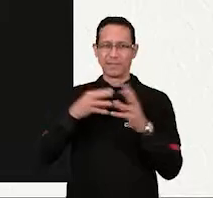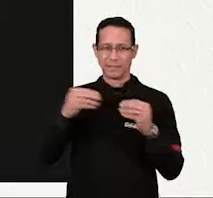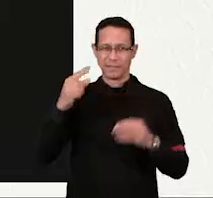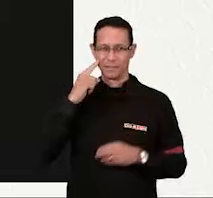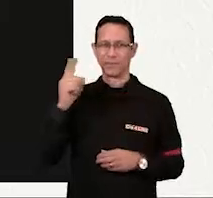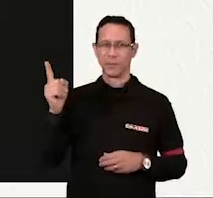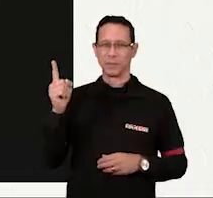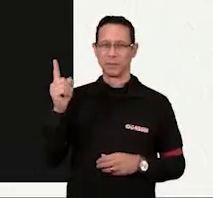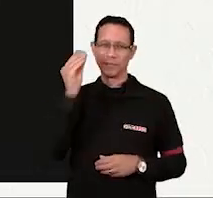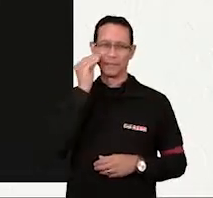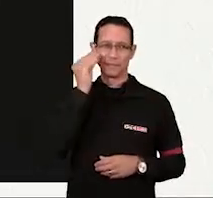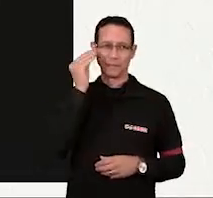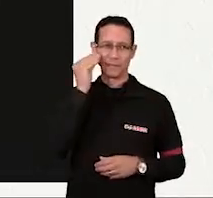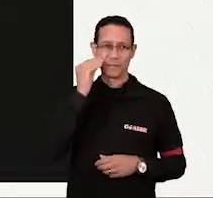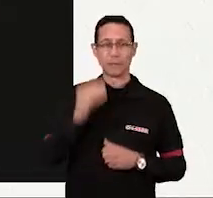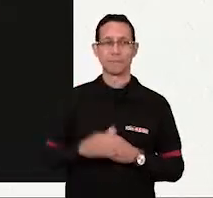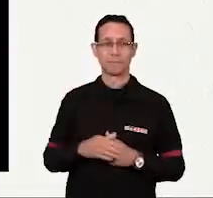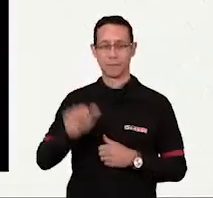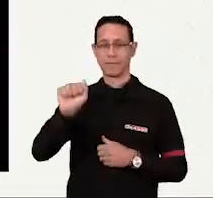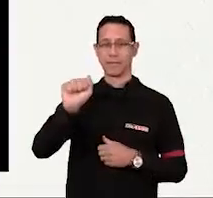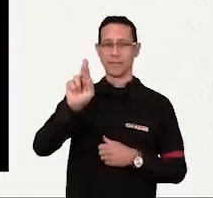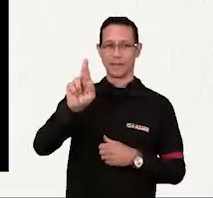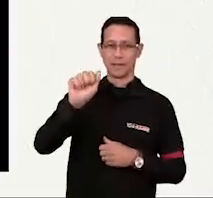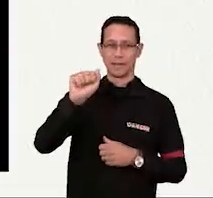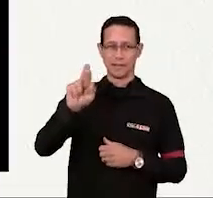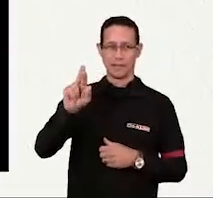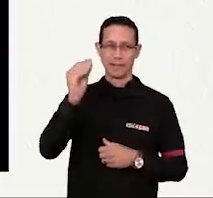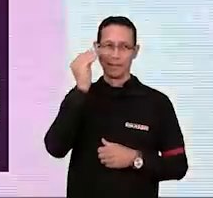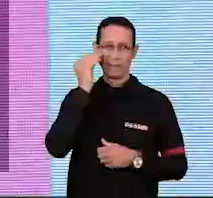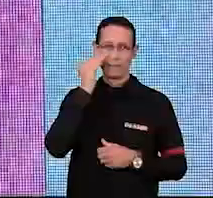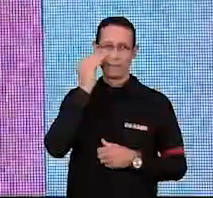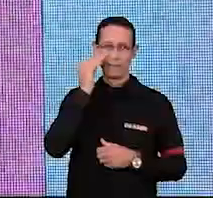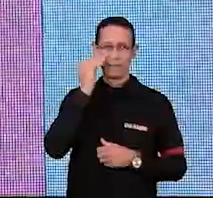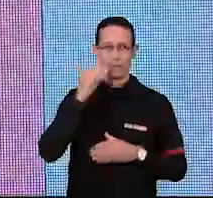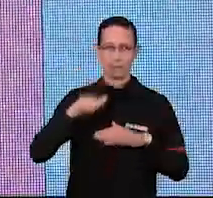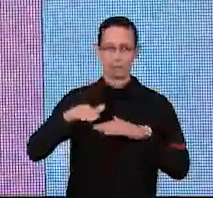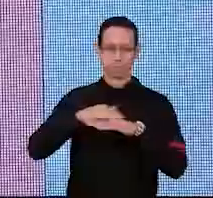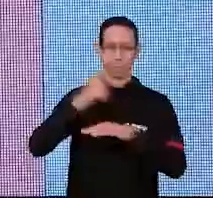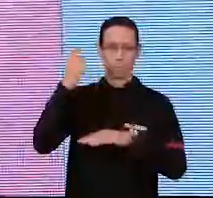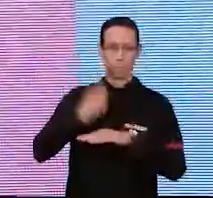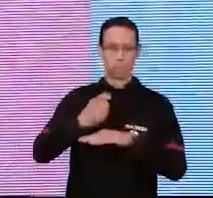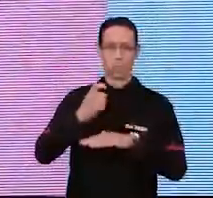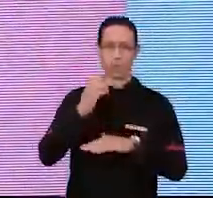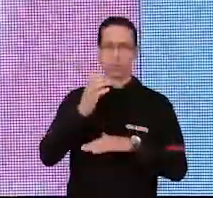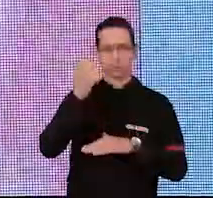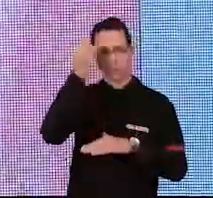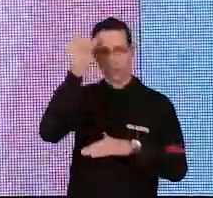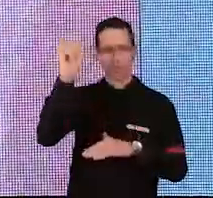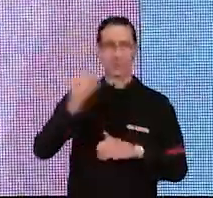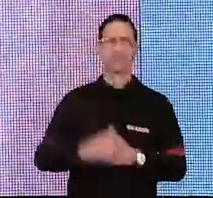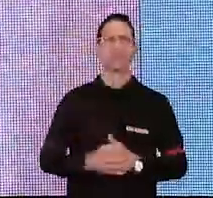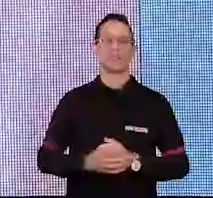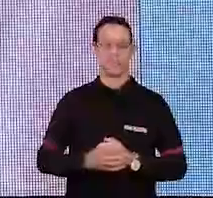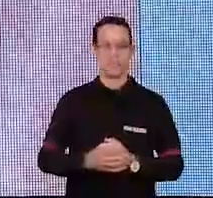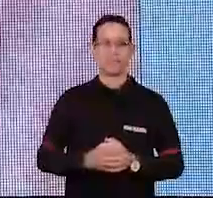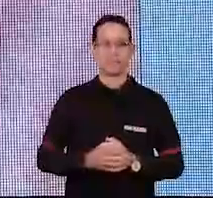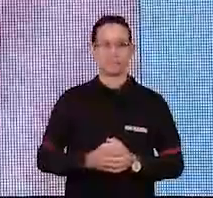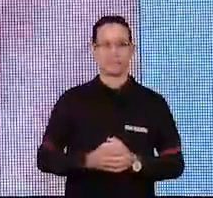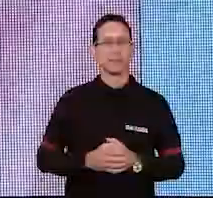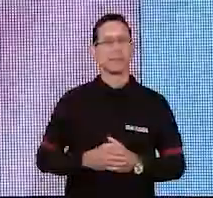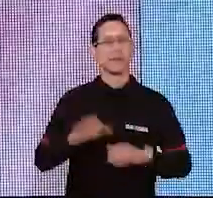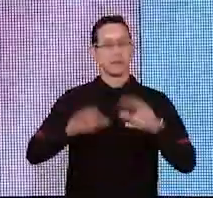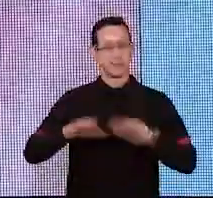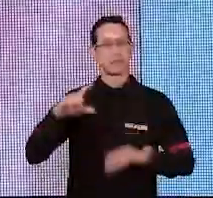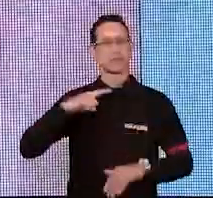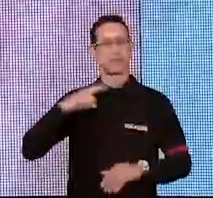tem tentado colocar o tubo de aeração para evitar que cicatrize. Muitas vezes, esses animais já têm